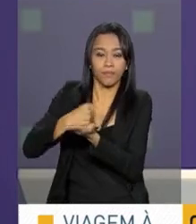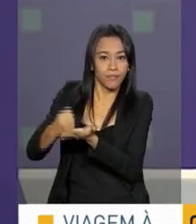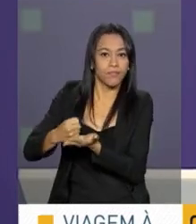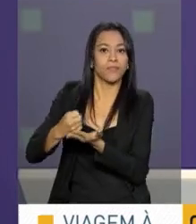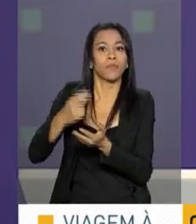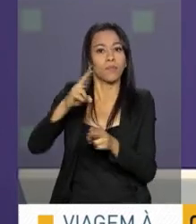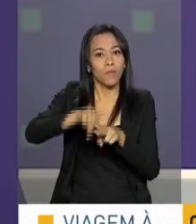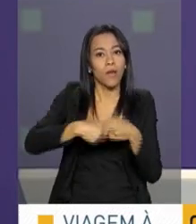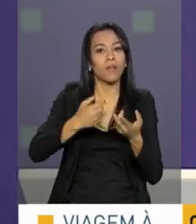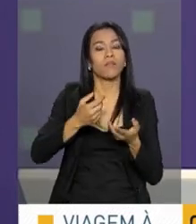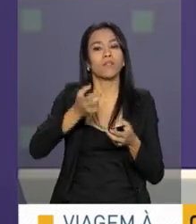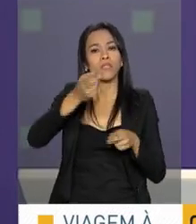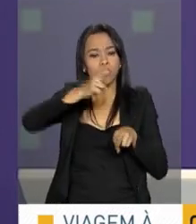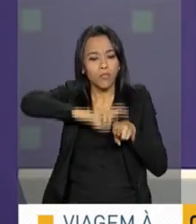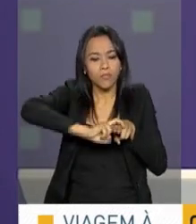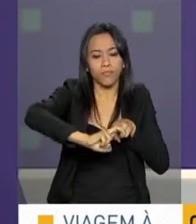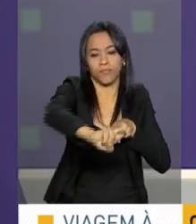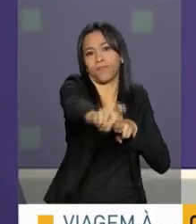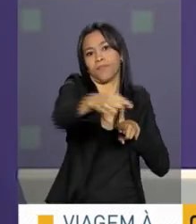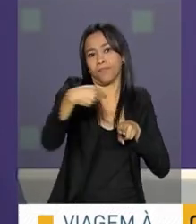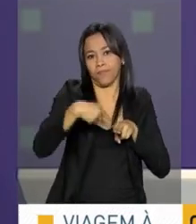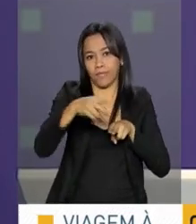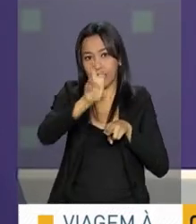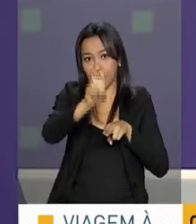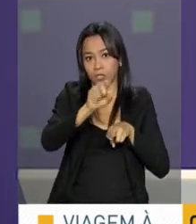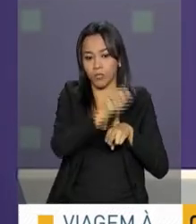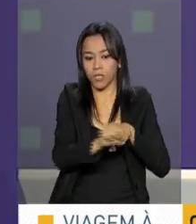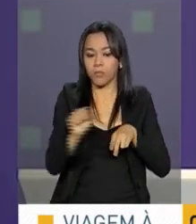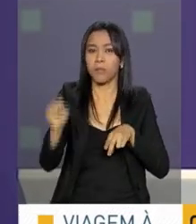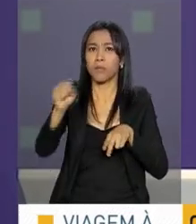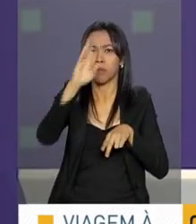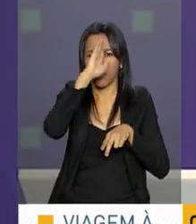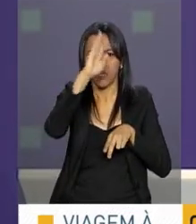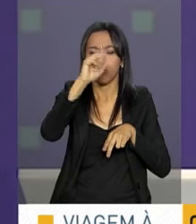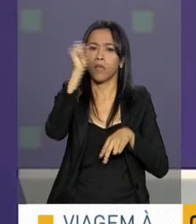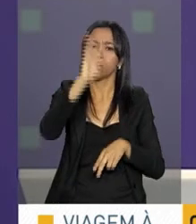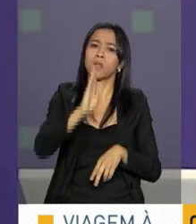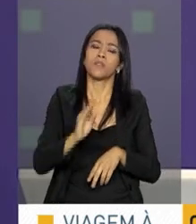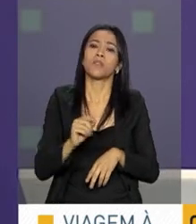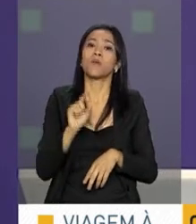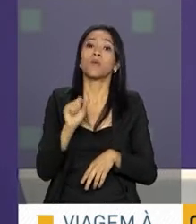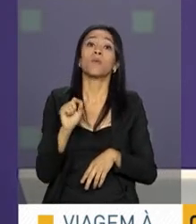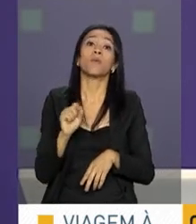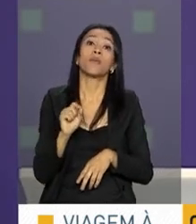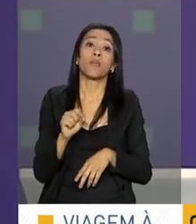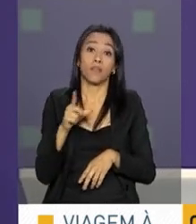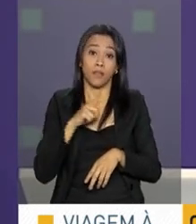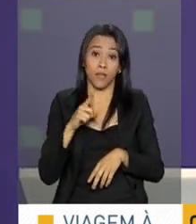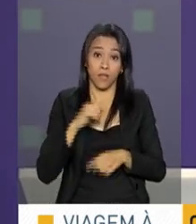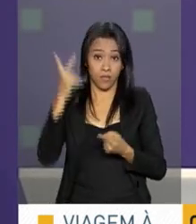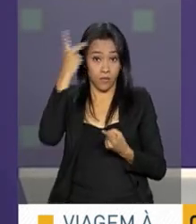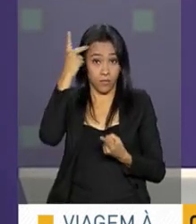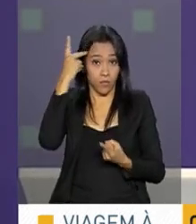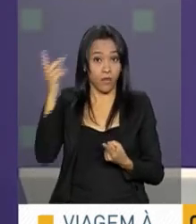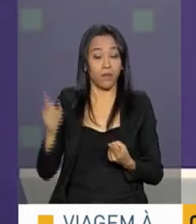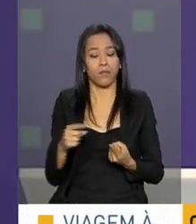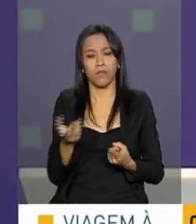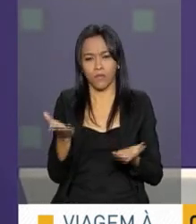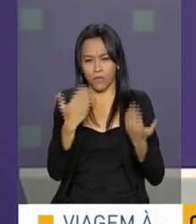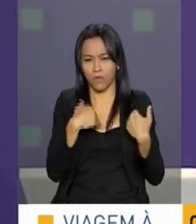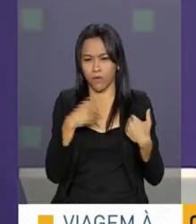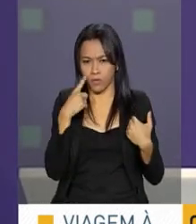malhas, de 5 malhas ferroviárias, das 5 principais malhas ferroviárias do país. A Rumo Logística, Malha Paulista, voltei, por